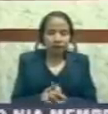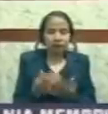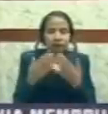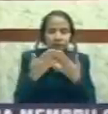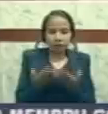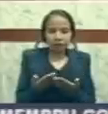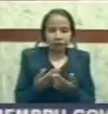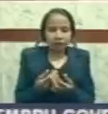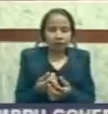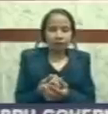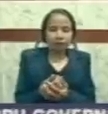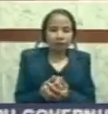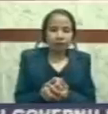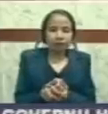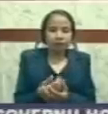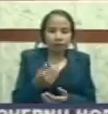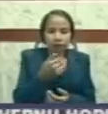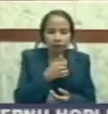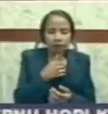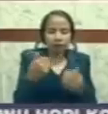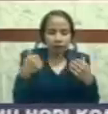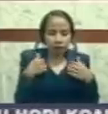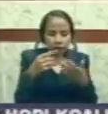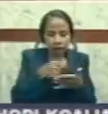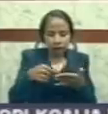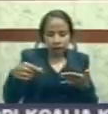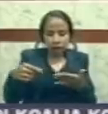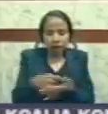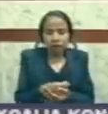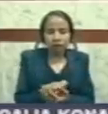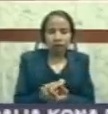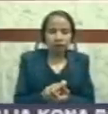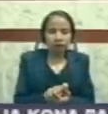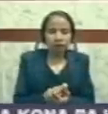Obrigado. Se alguém já está na inscrição.